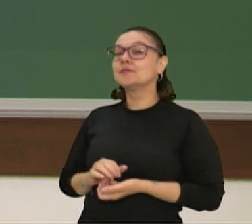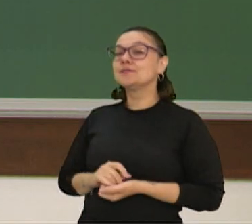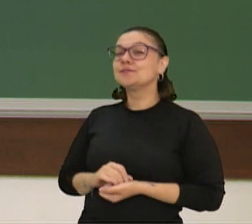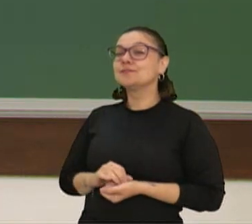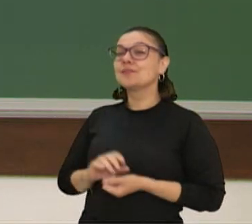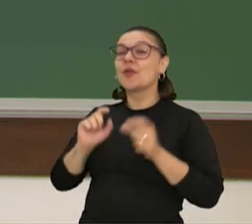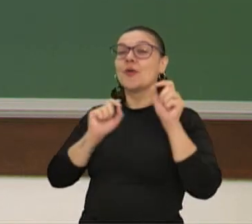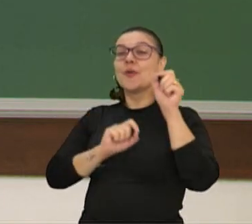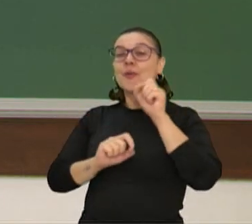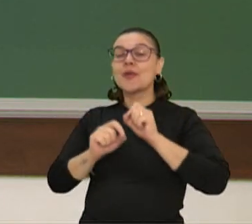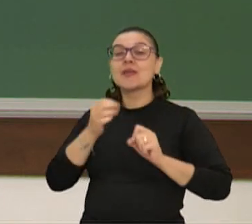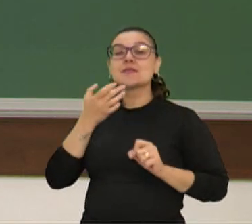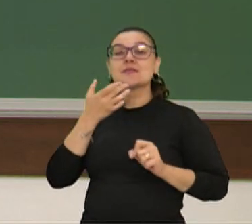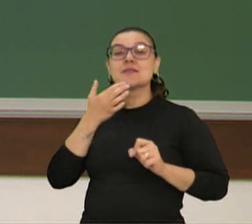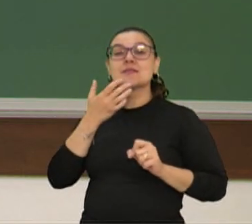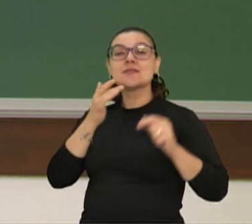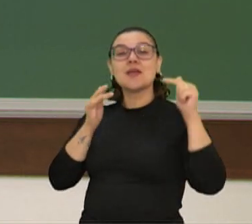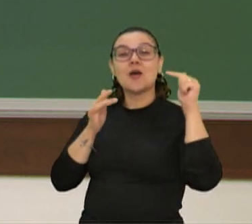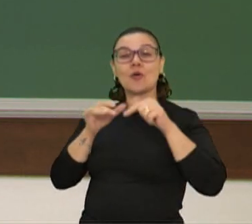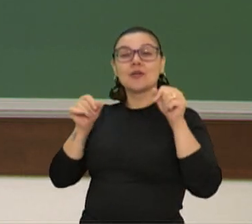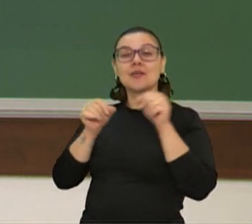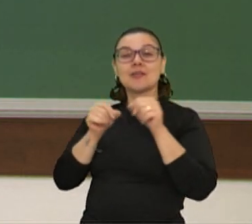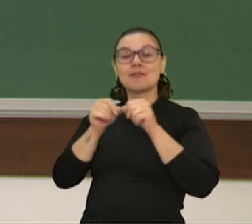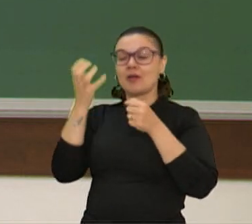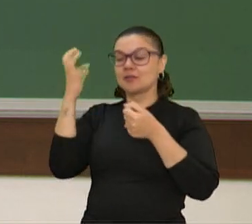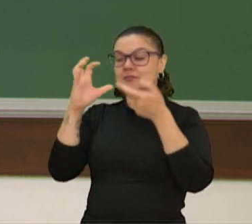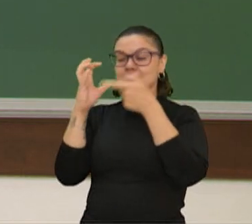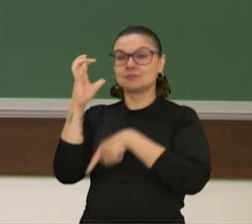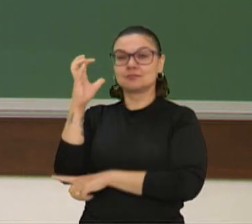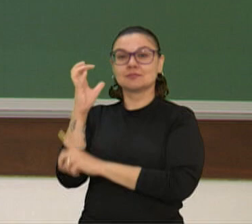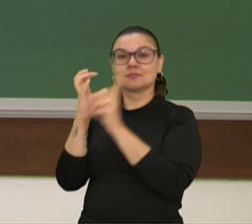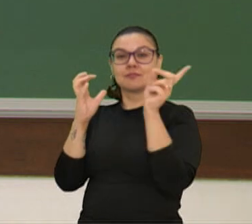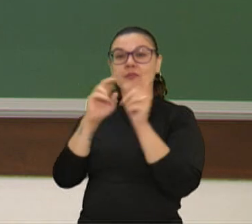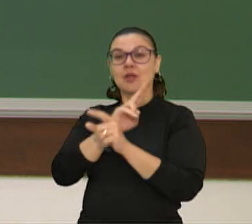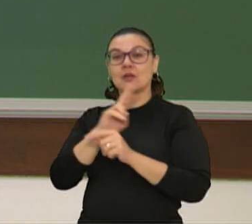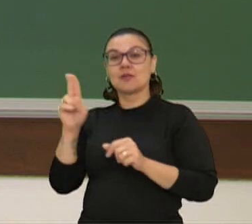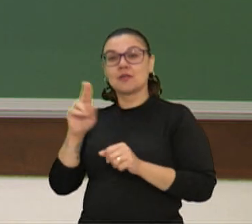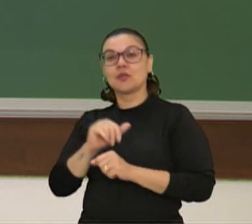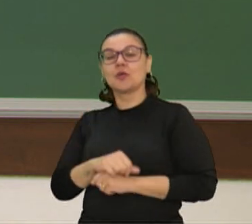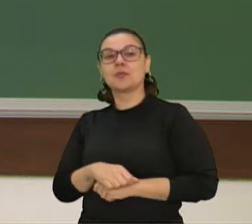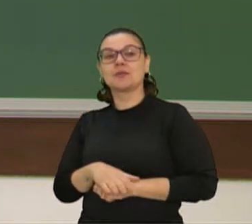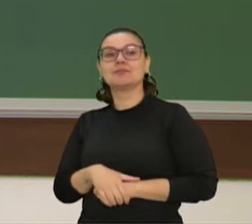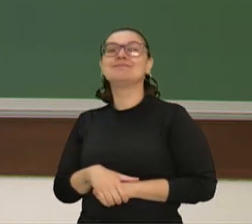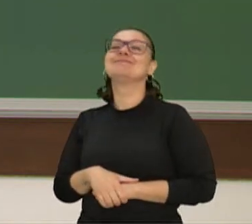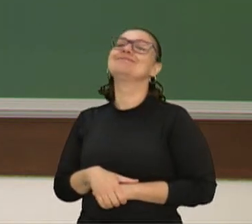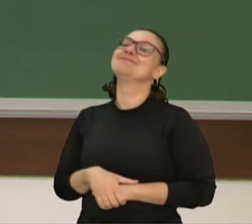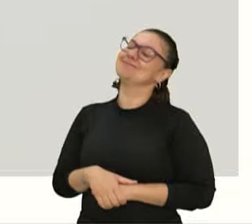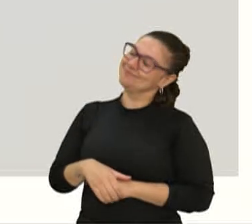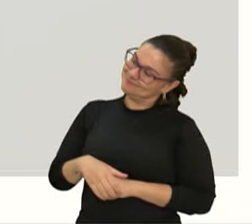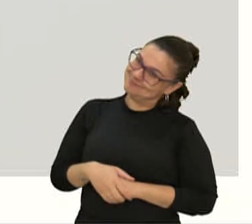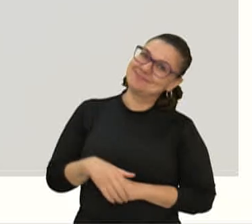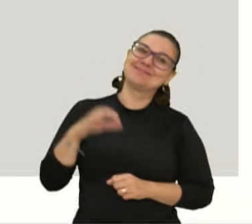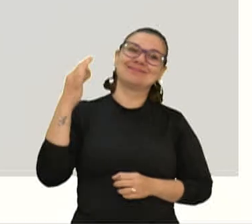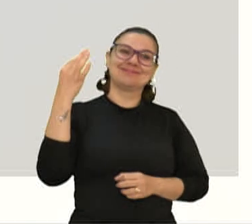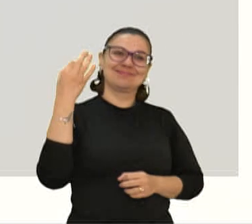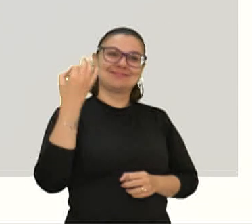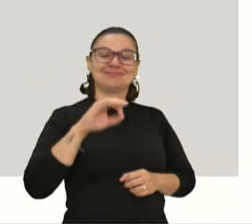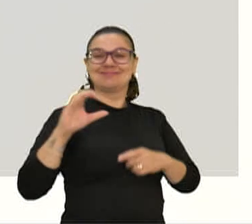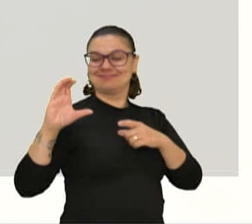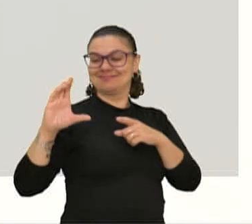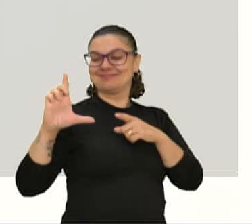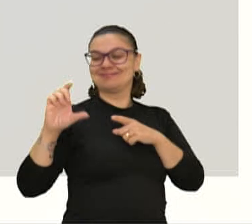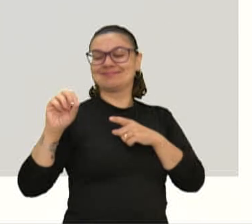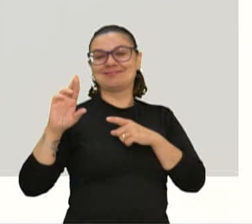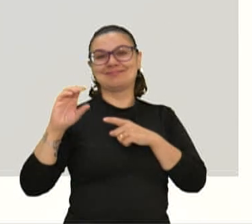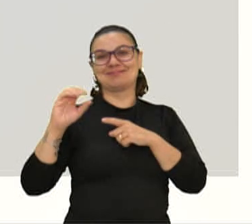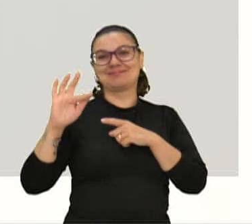É esse pigmento do cloroplasto que faz a fotossíntese. É um citocromo ou uma clorofila? Muito bem, clorofila.